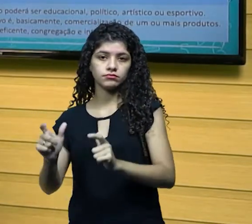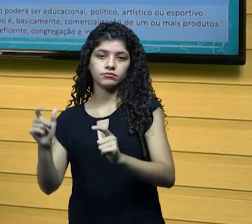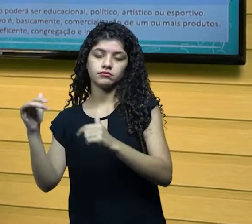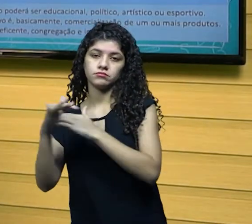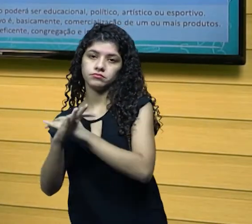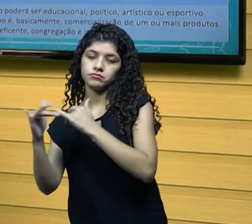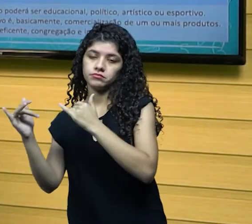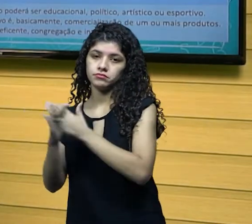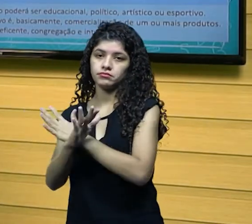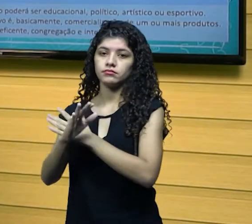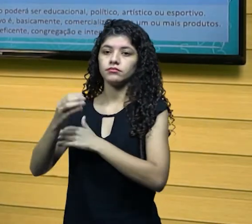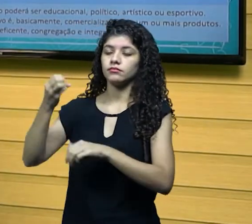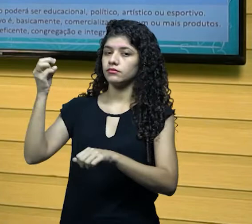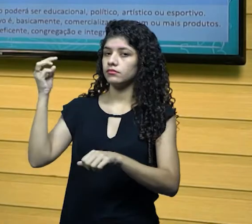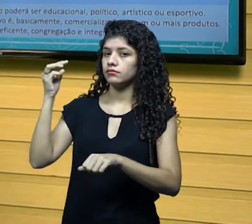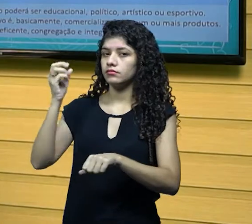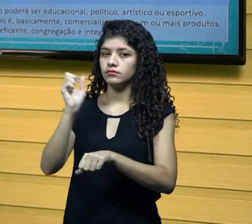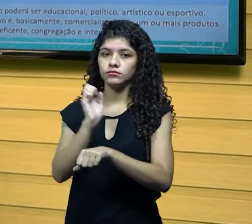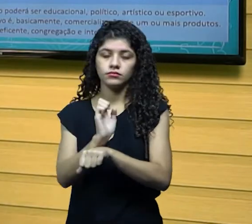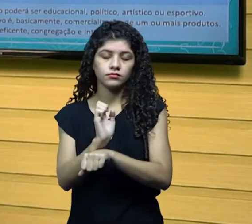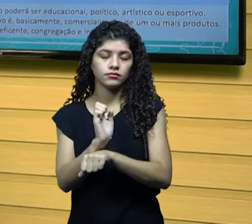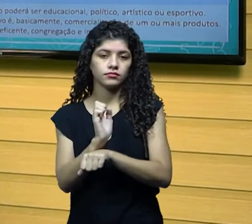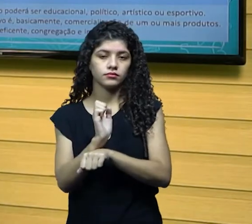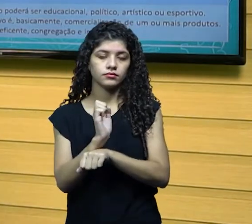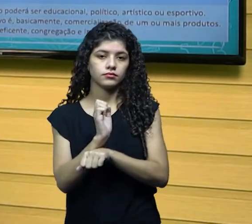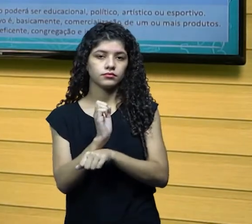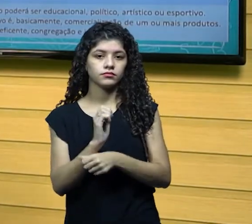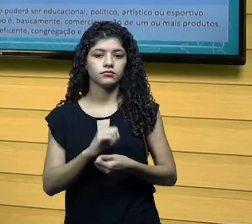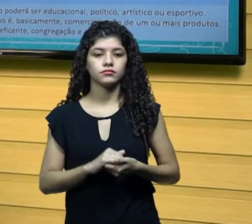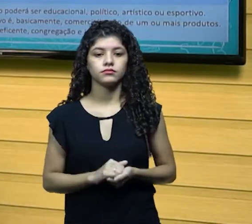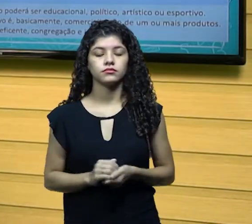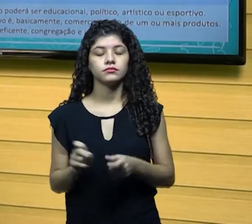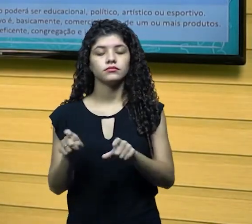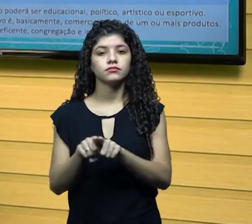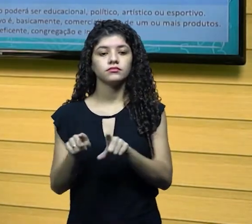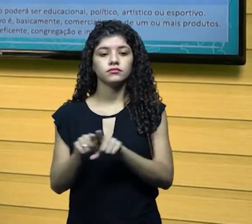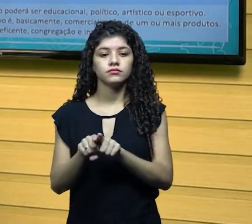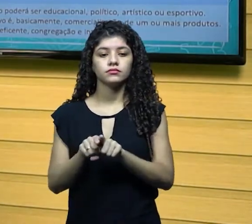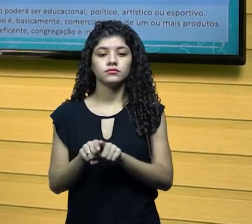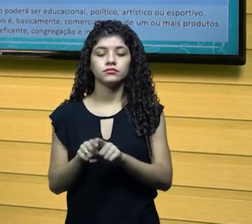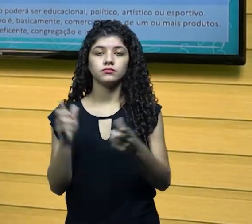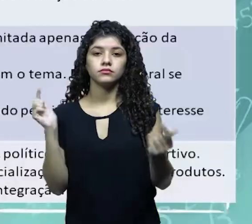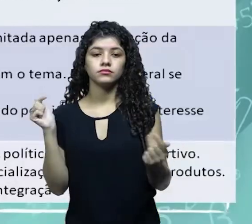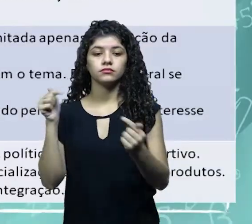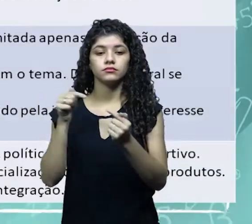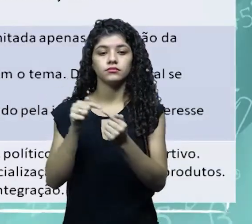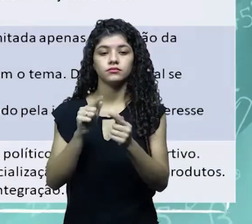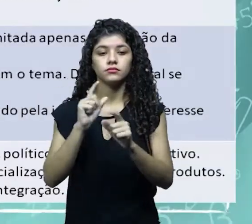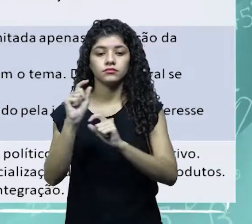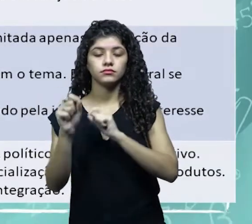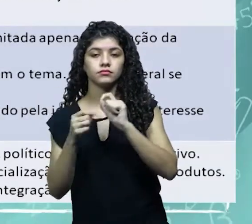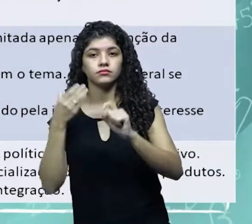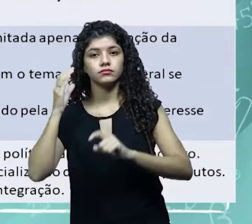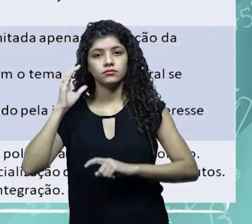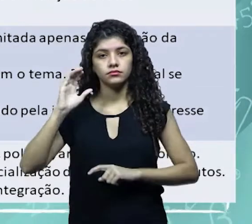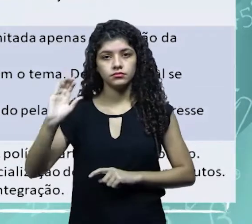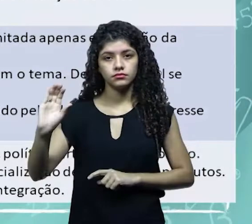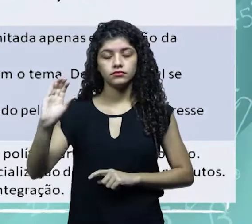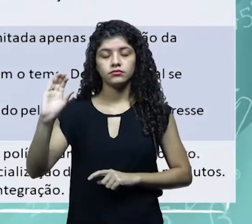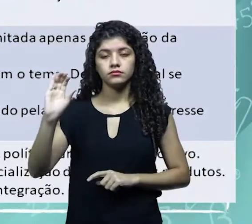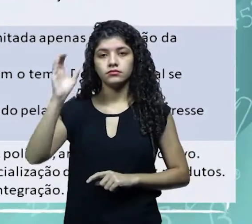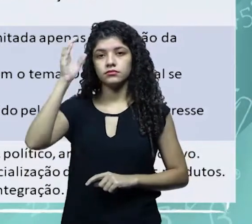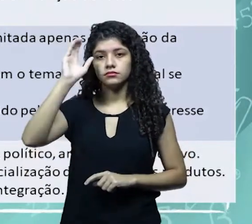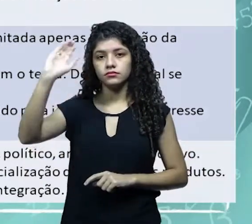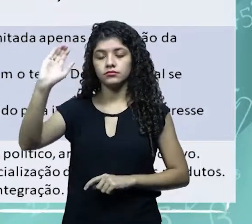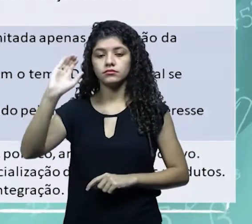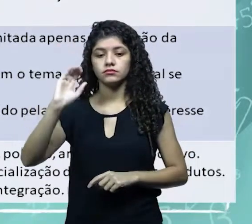Gastronomia Regional de tal lugar então esse já tá mais específico aí então ele Esse é específico Ah e